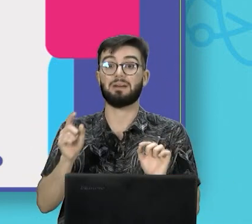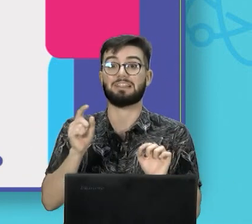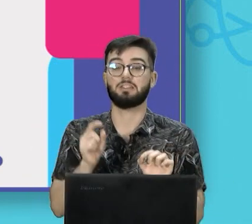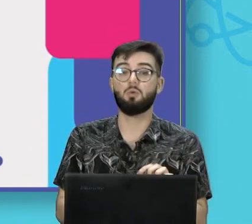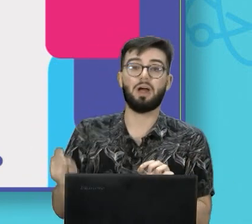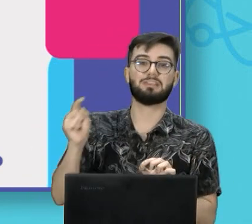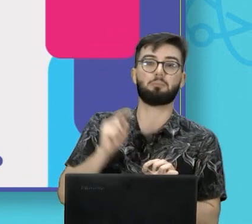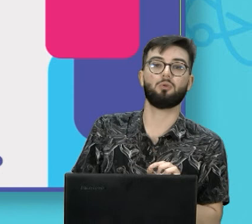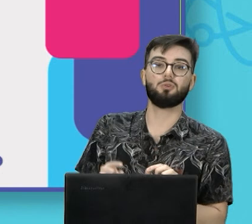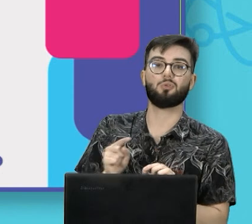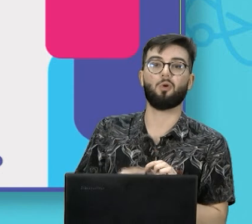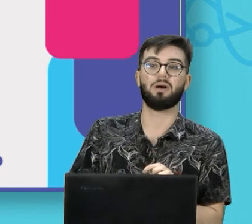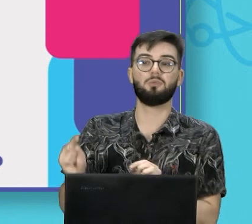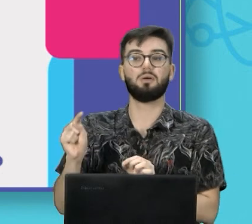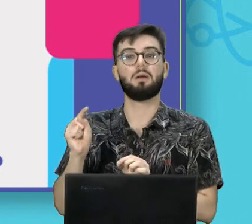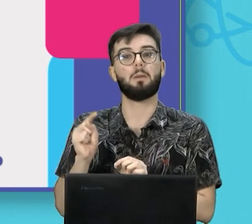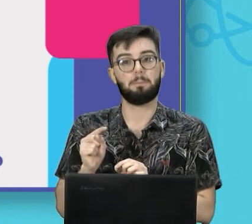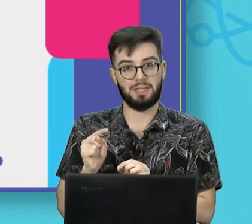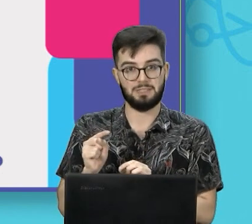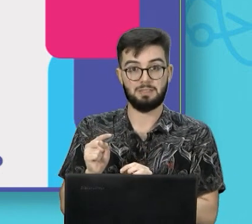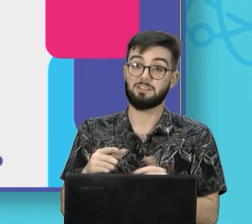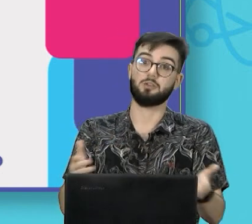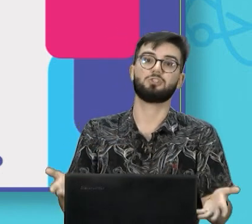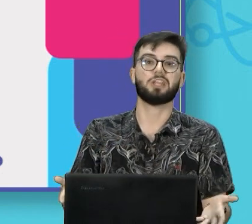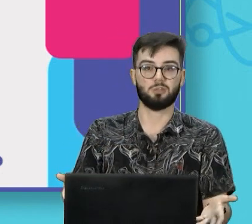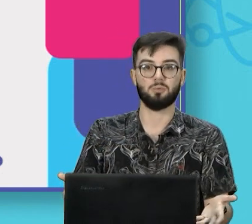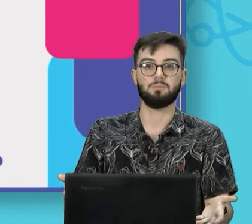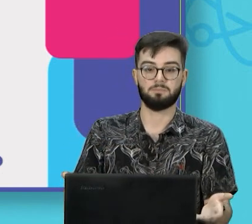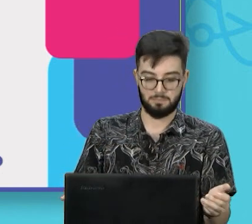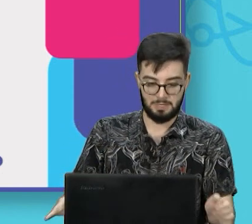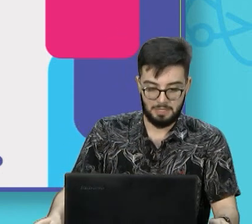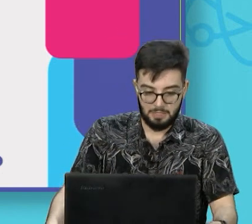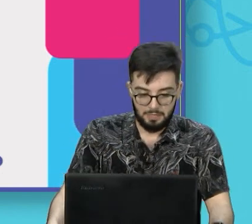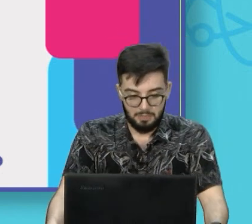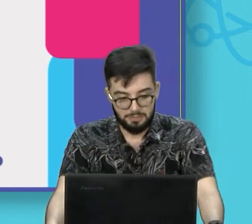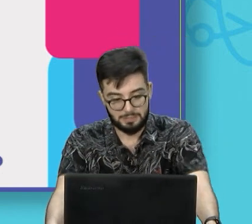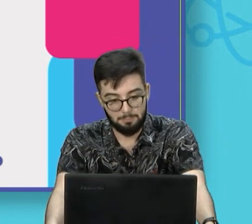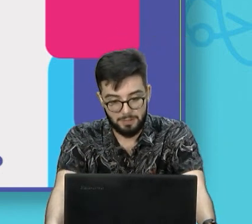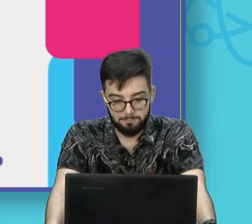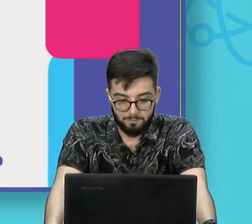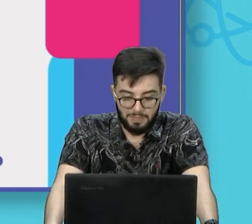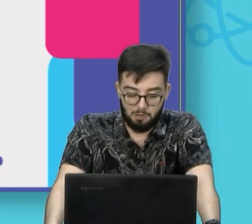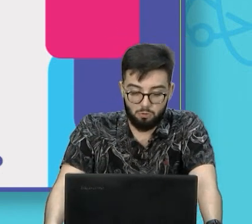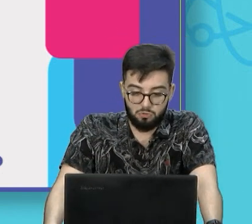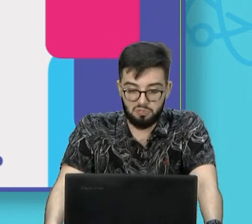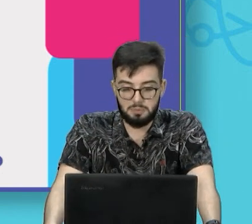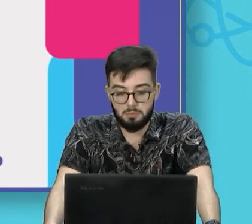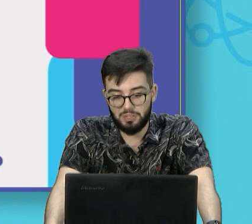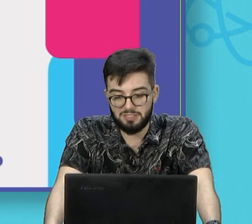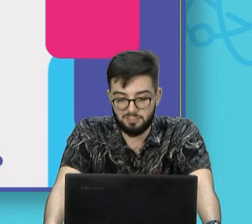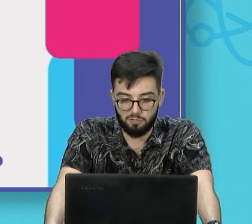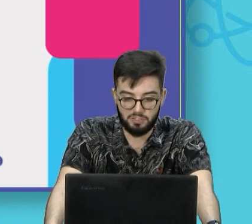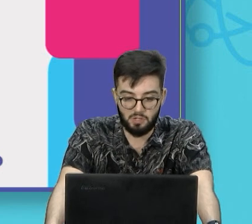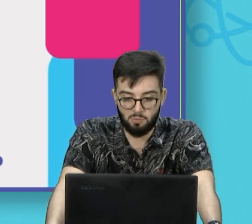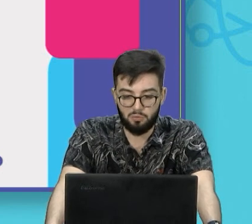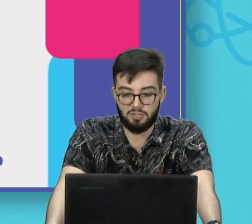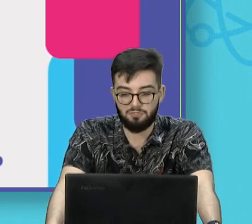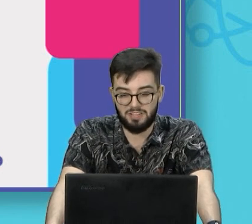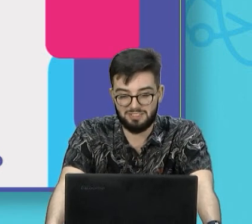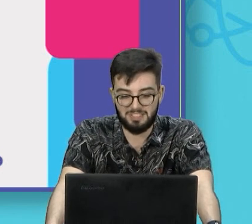não estaria errada mas ela não responde o que comando entende ter Illustrator e eu também a Constituição de